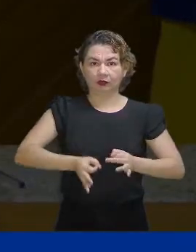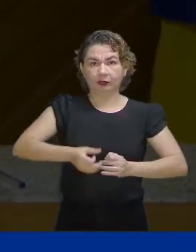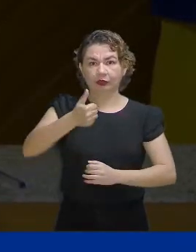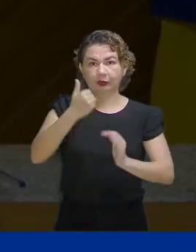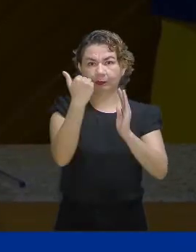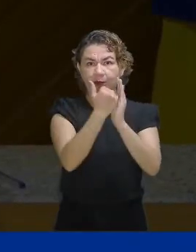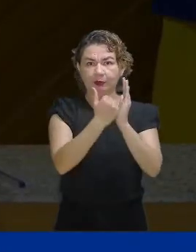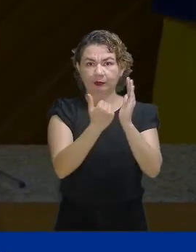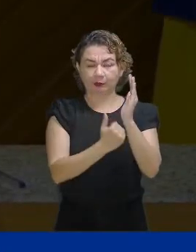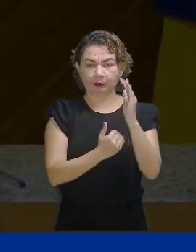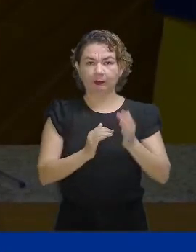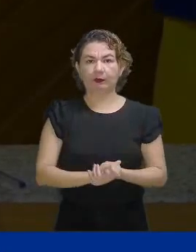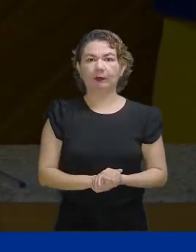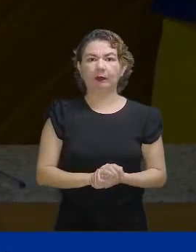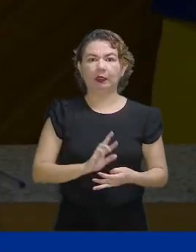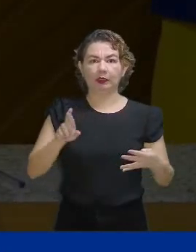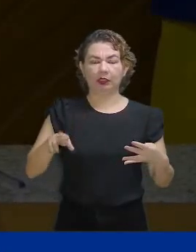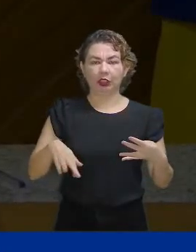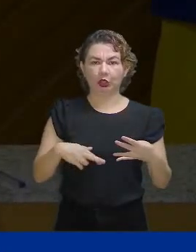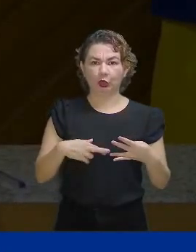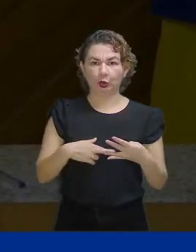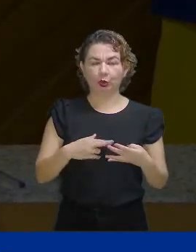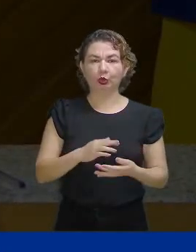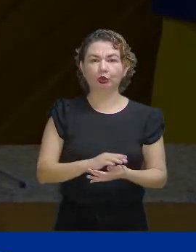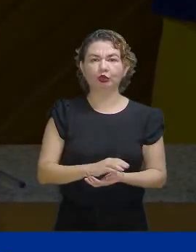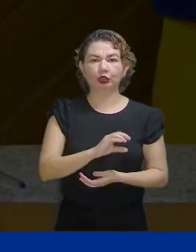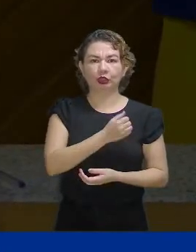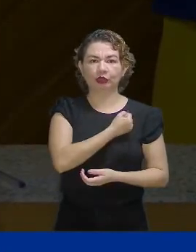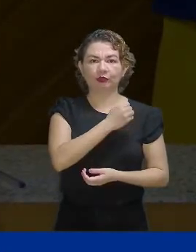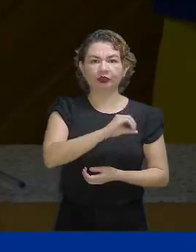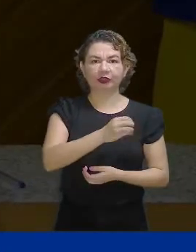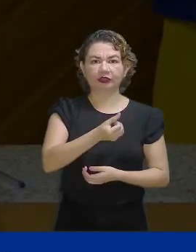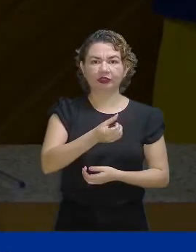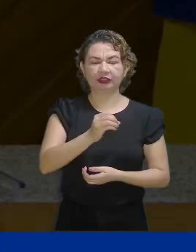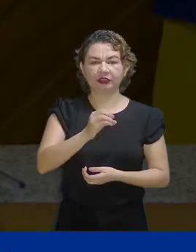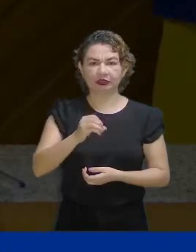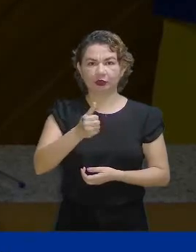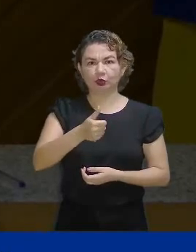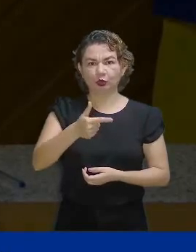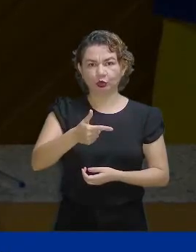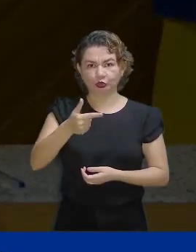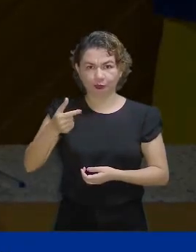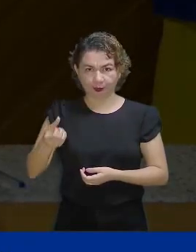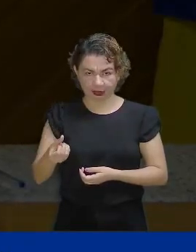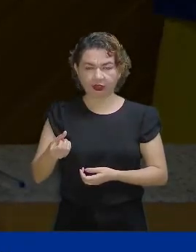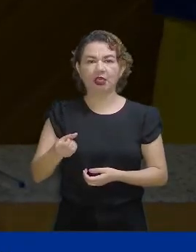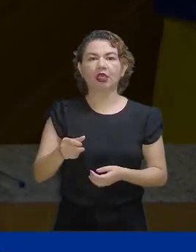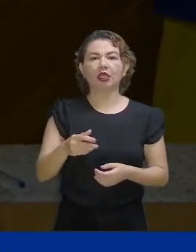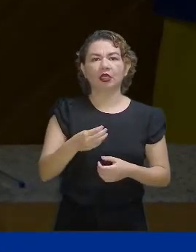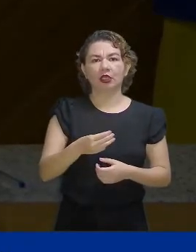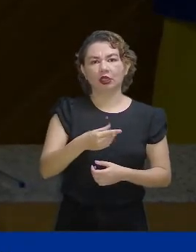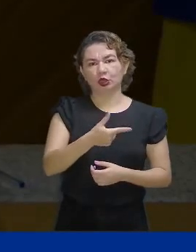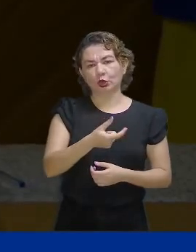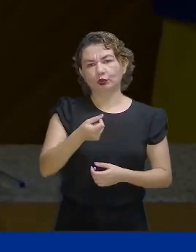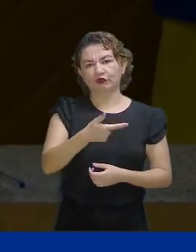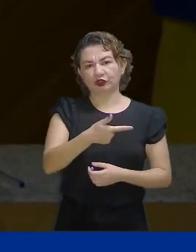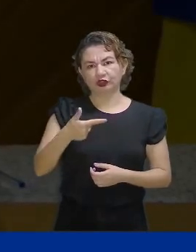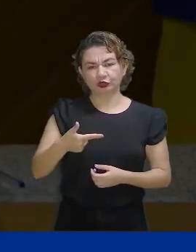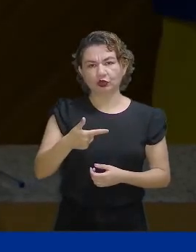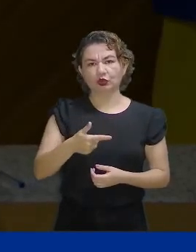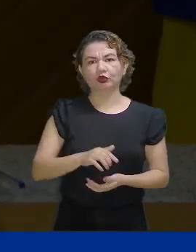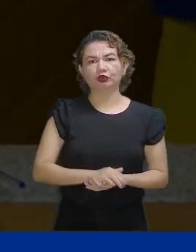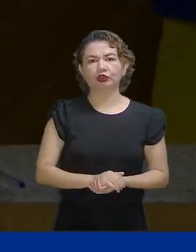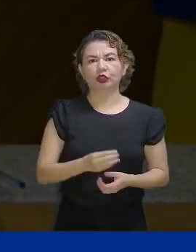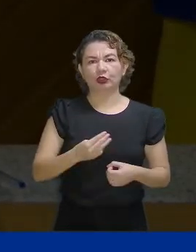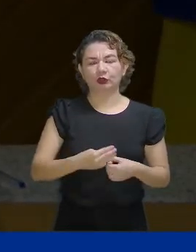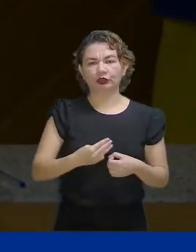1 da pauta, que é o recurso criminal eleitoral 0600126, de 2022, a origem é Macapá, relator é